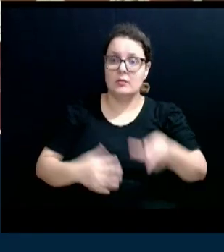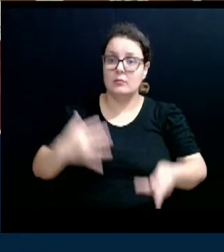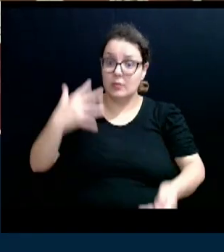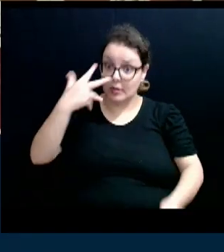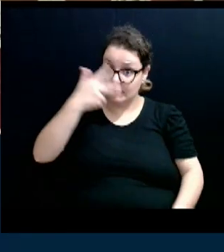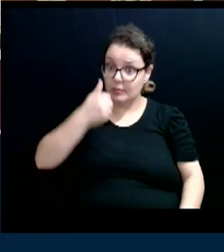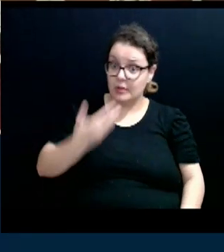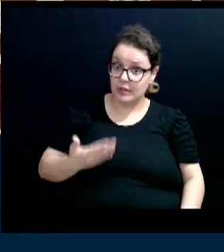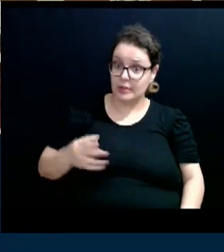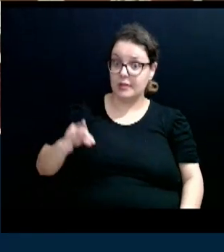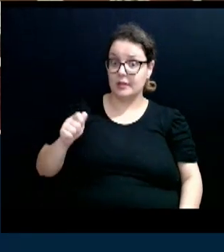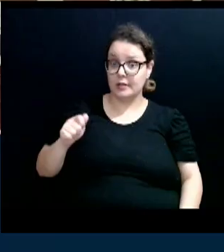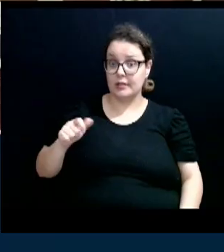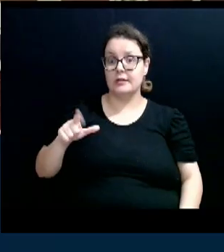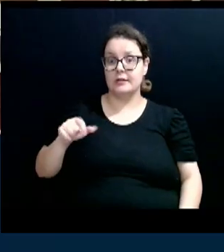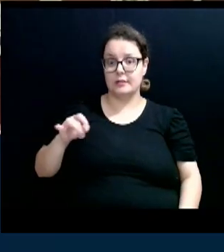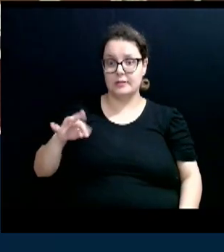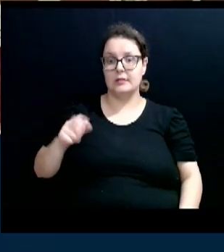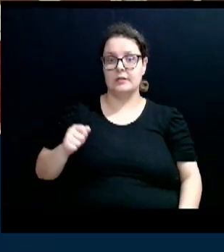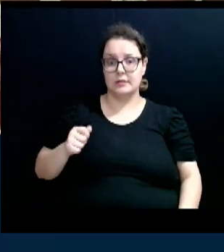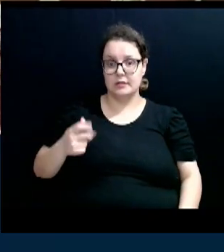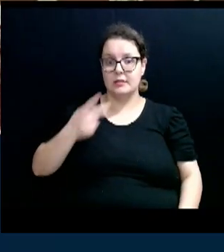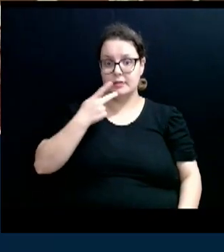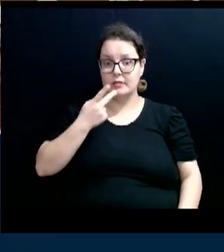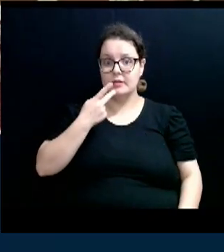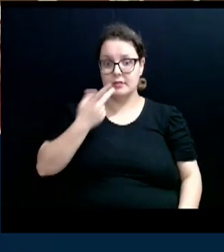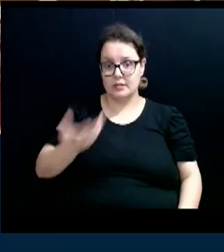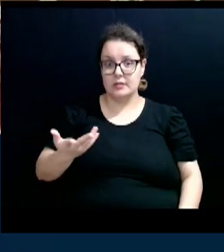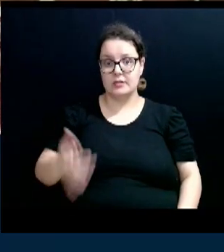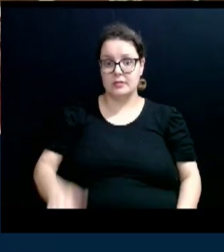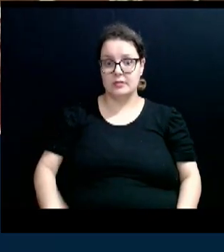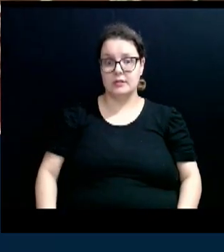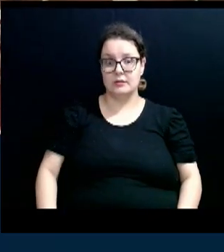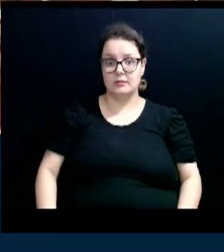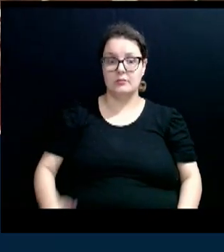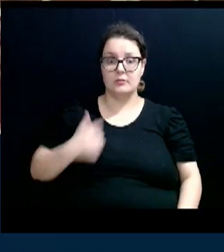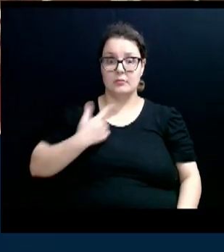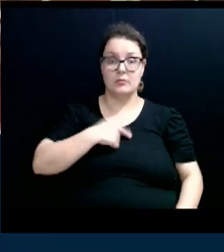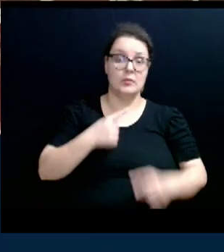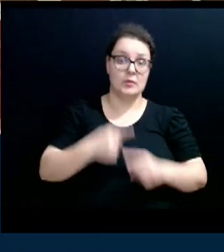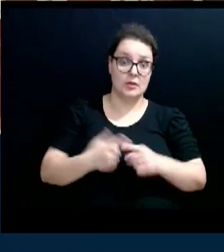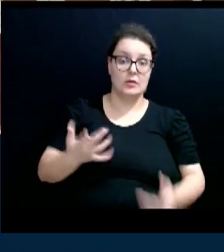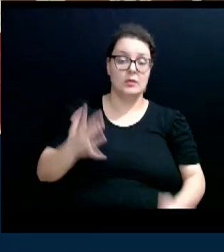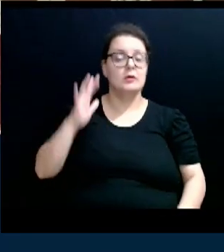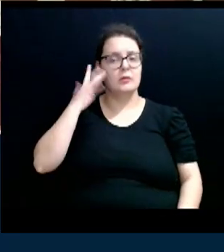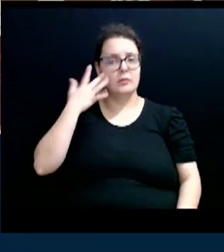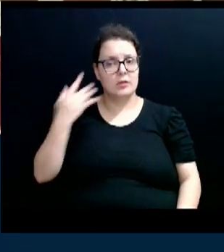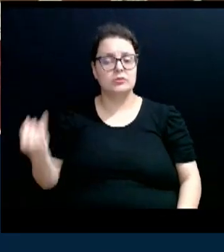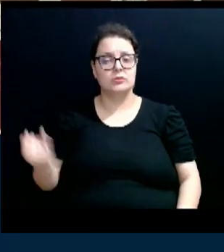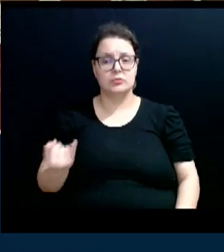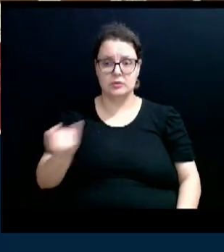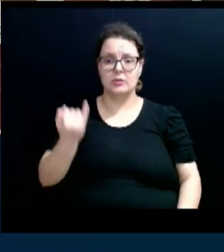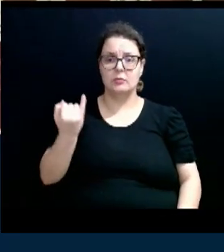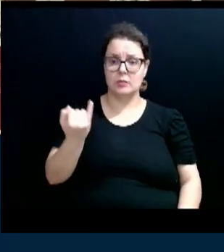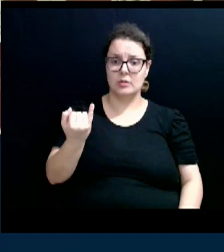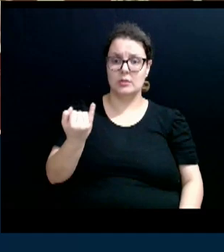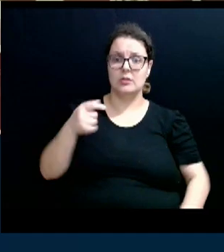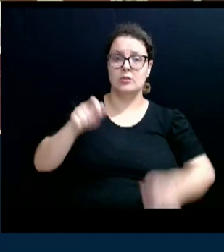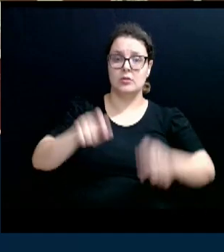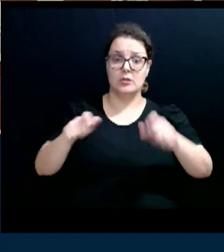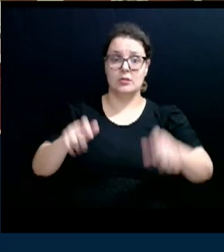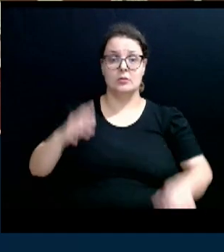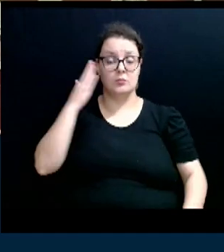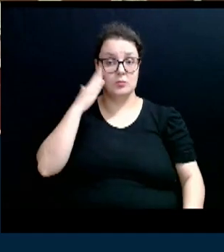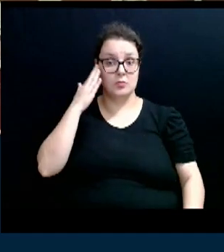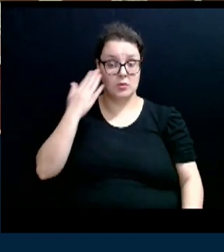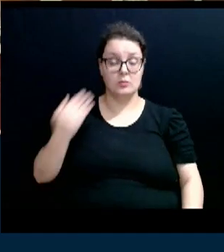Thalita acabou de fazer aqui para a gente, porque eu acho muito interessante que as pessoas entendam a